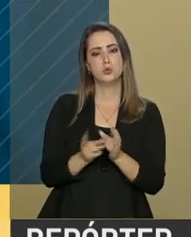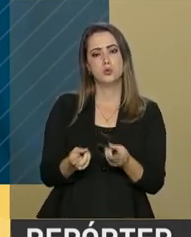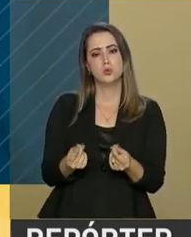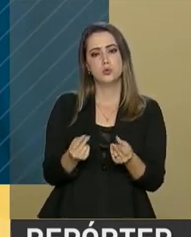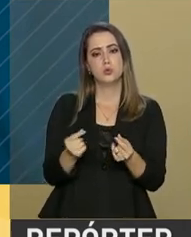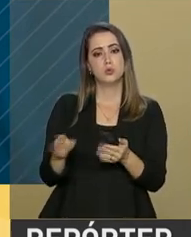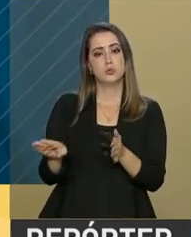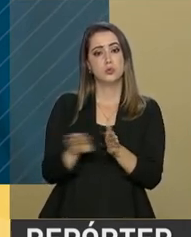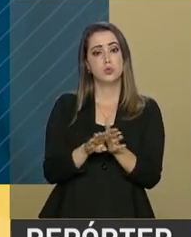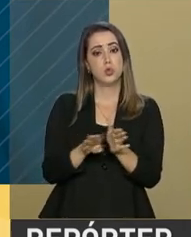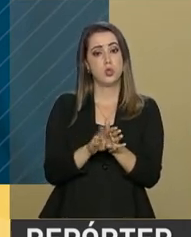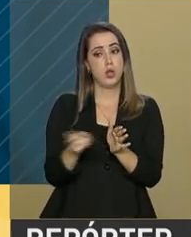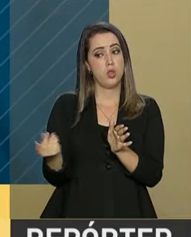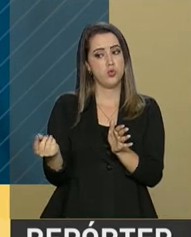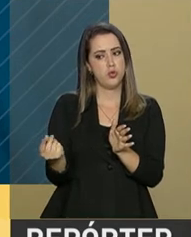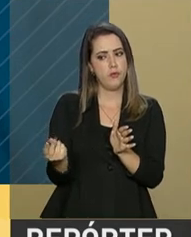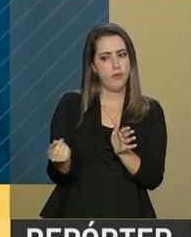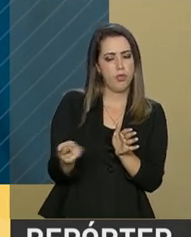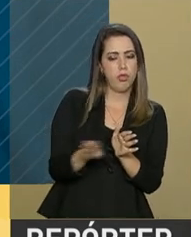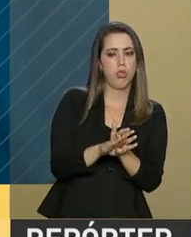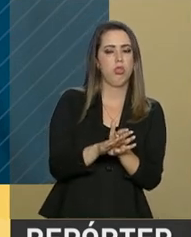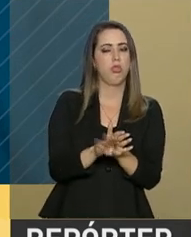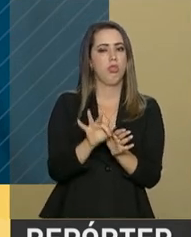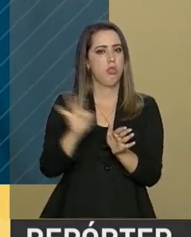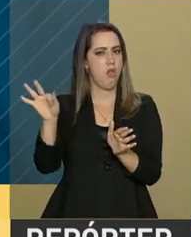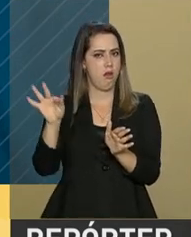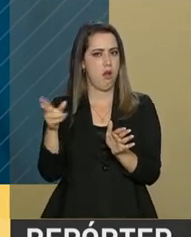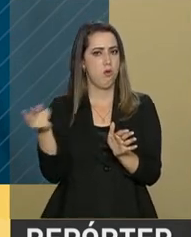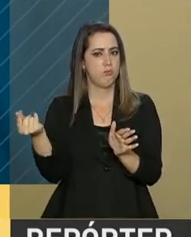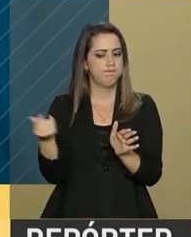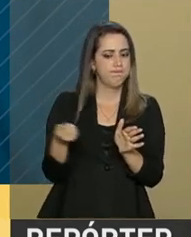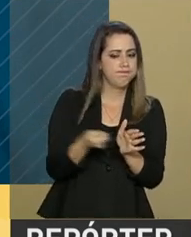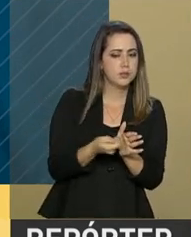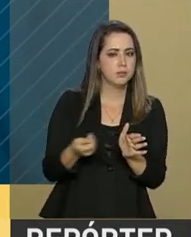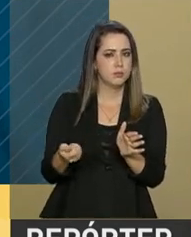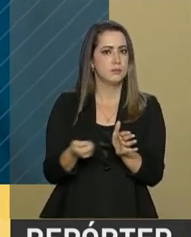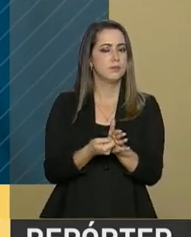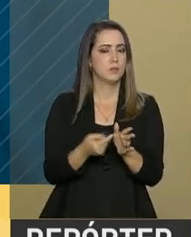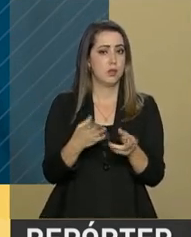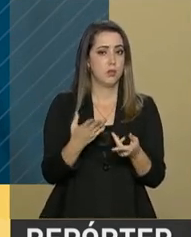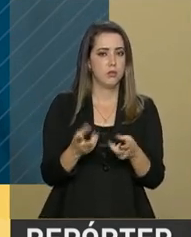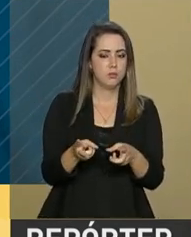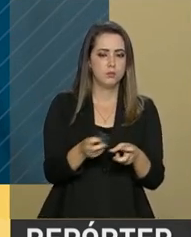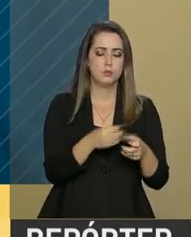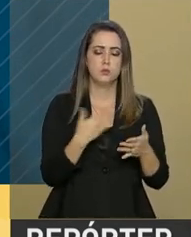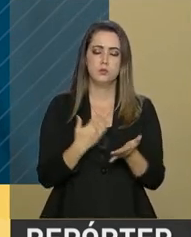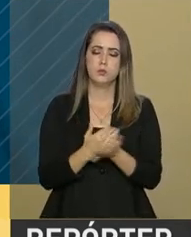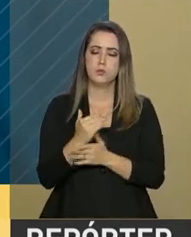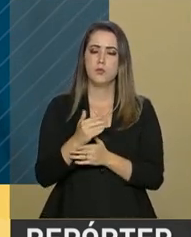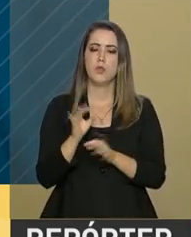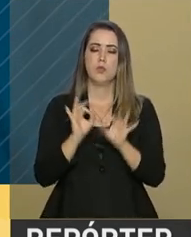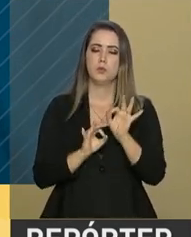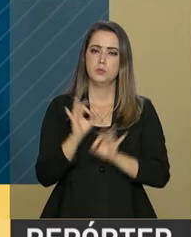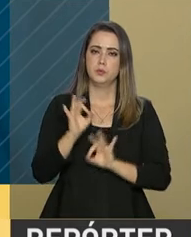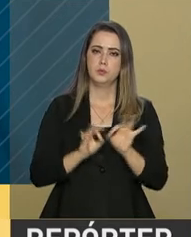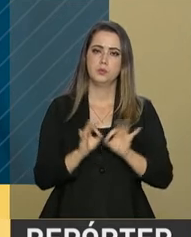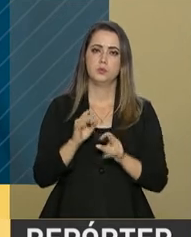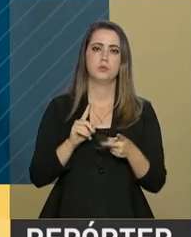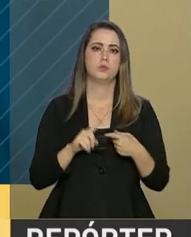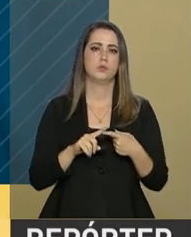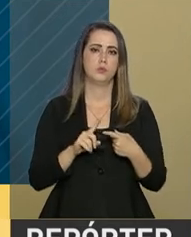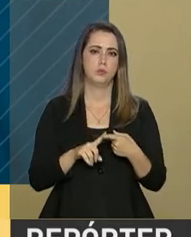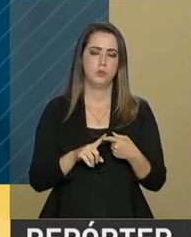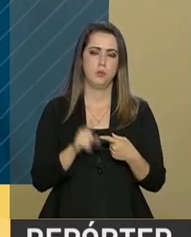federais as ações necessárias levantadas durante esse diagnóstico é começaram a acontecer é